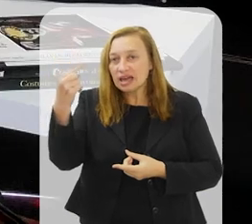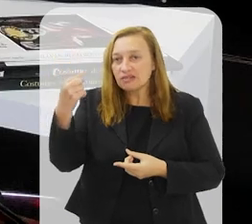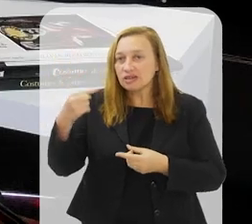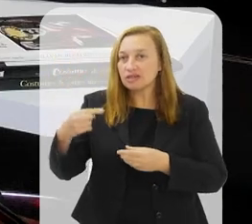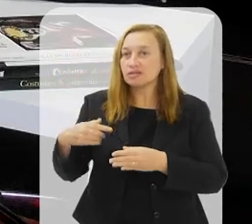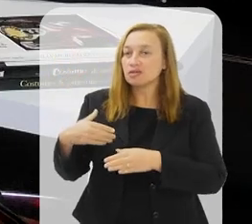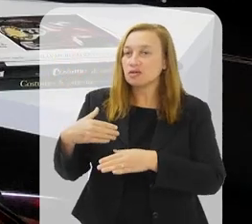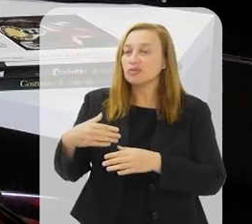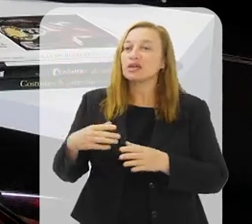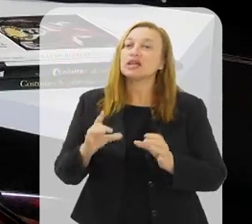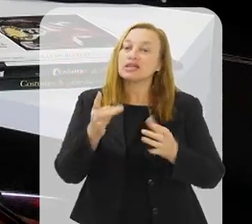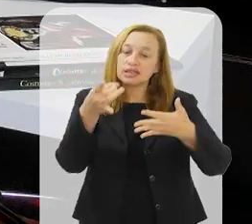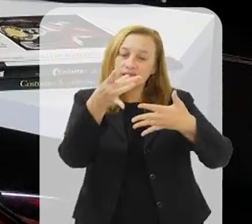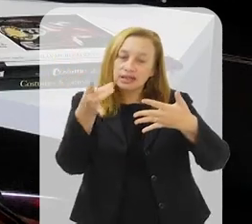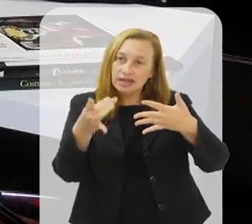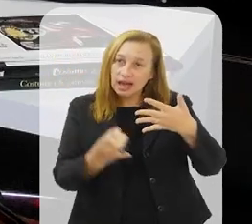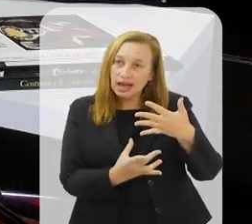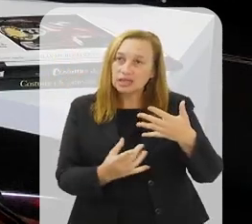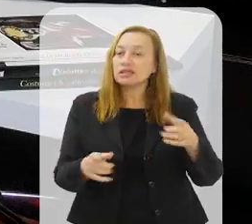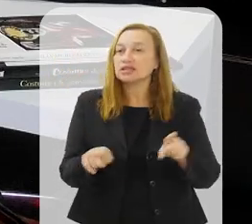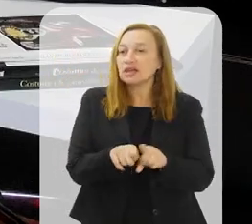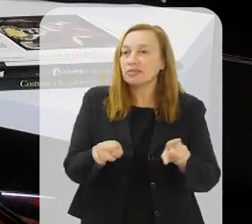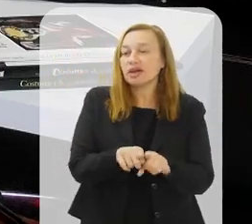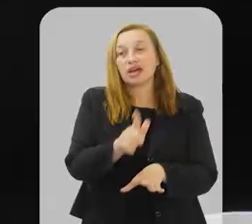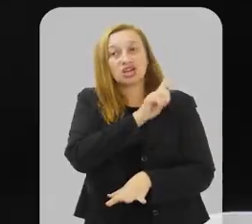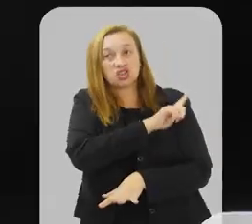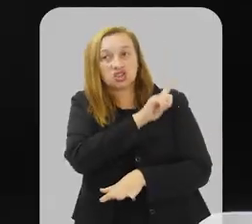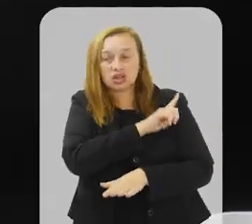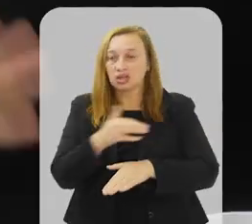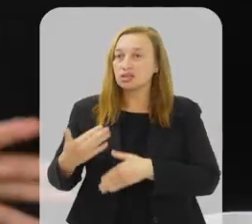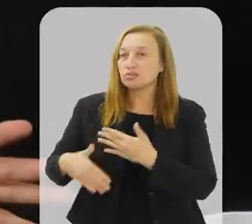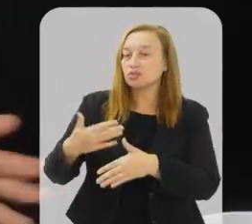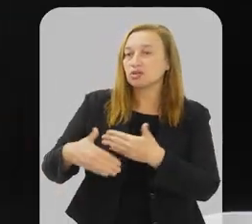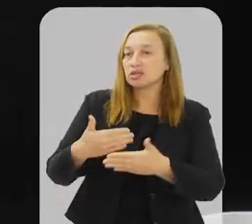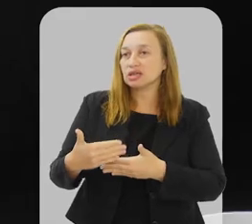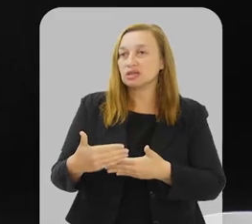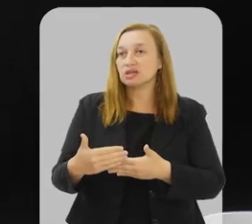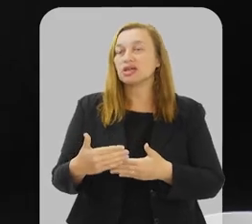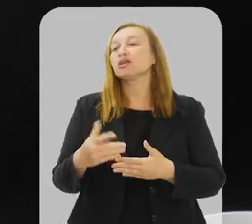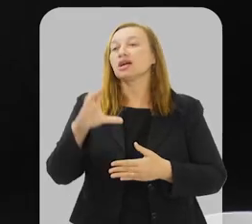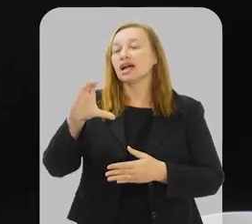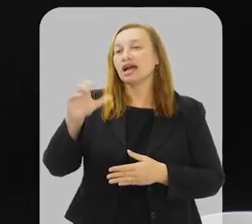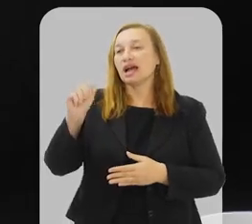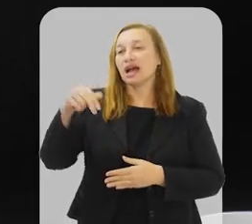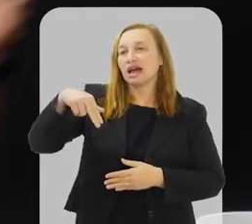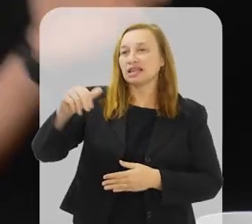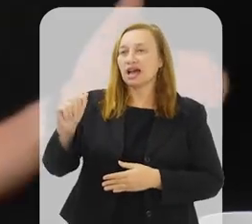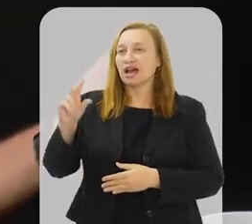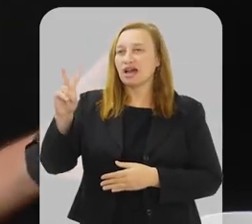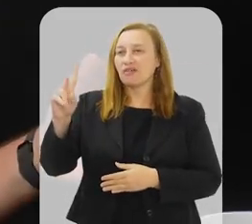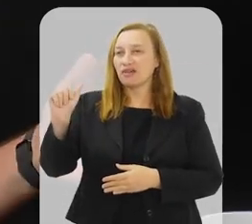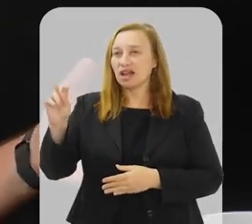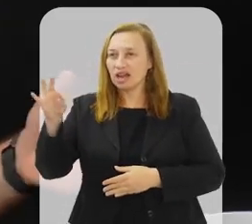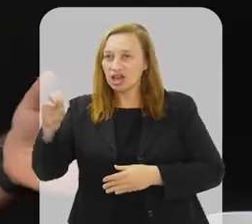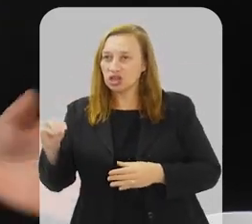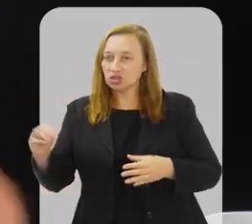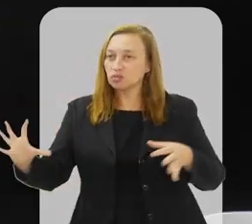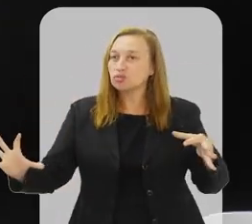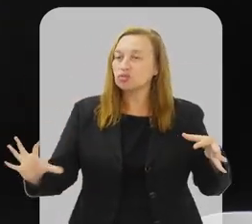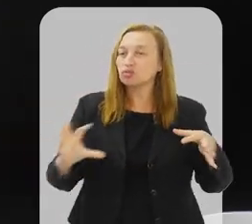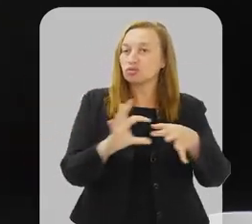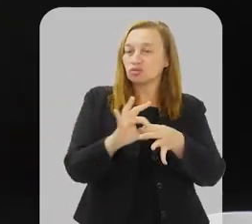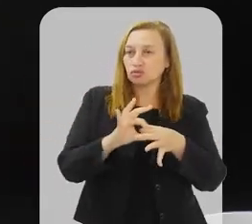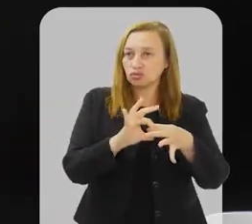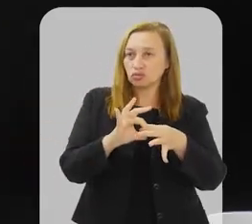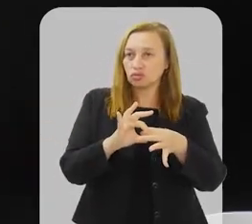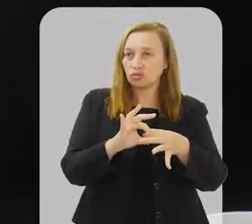coreográfica de cada processo mas como fazer a gerência que eu acho que isso seu ponto principal entre o carnavalesco e o coreógrafo no sentido de